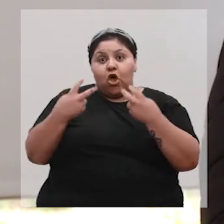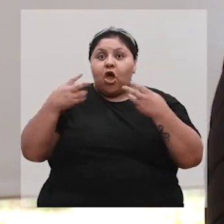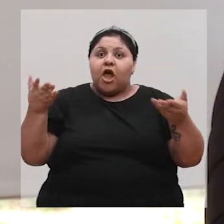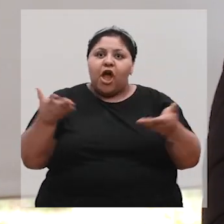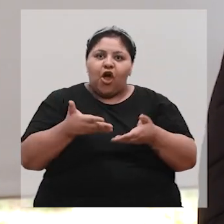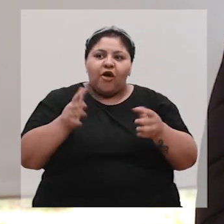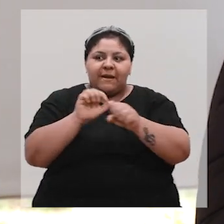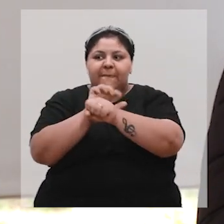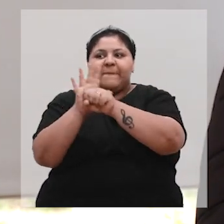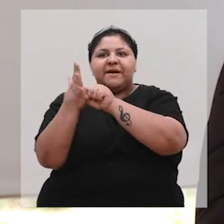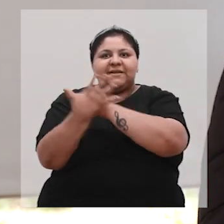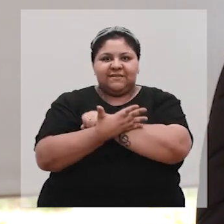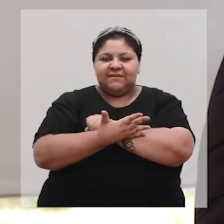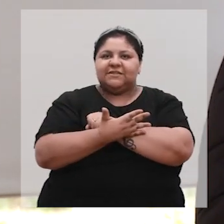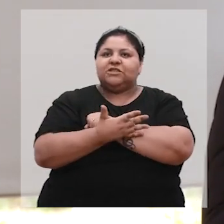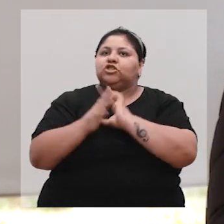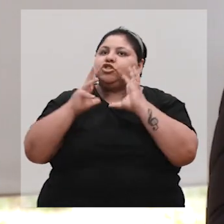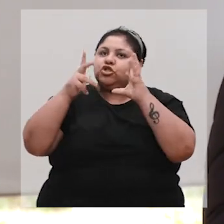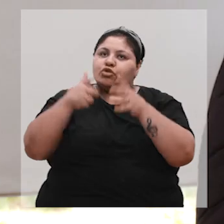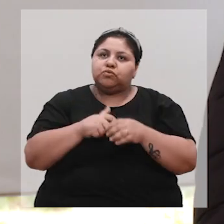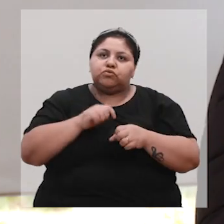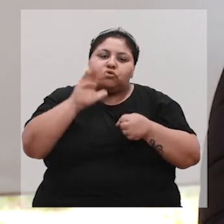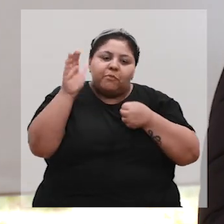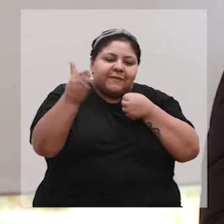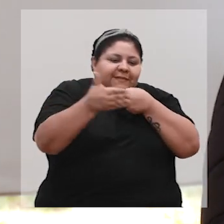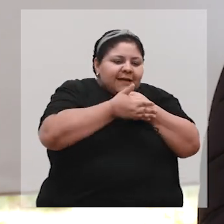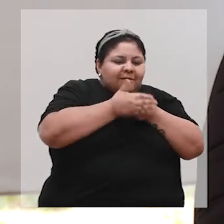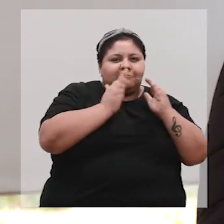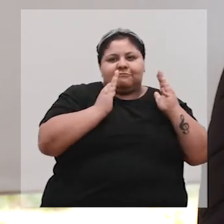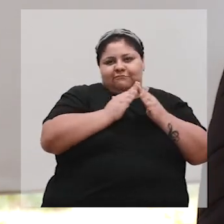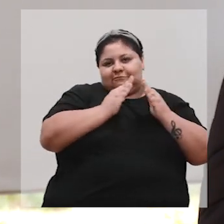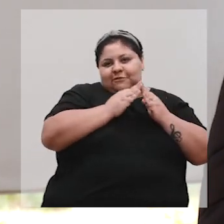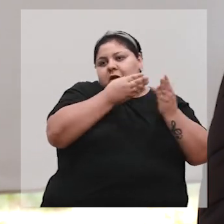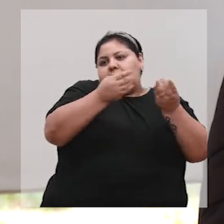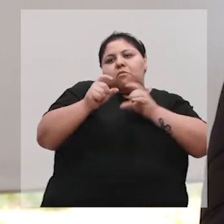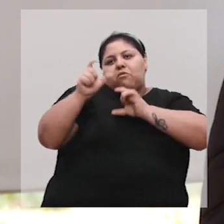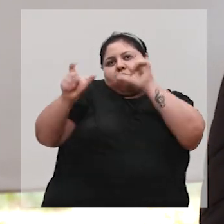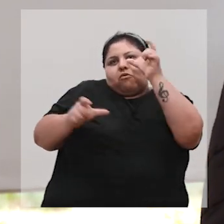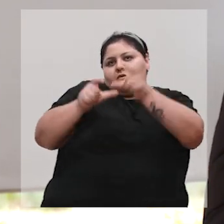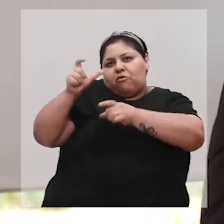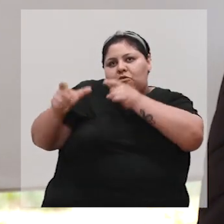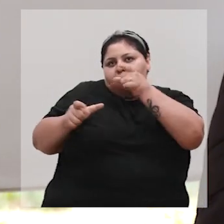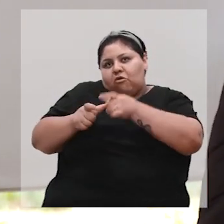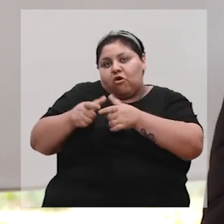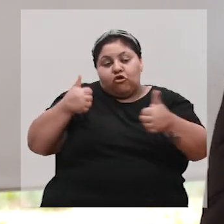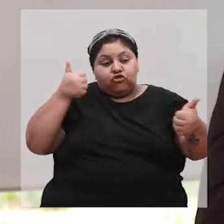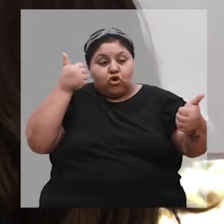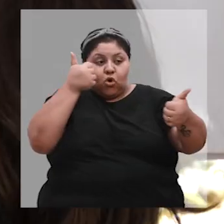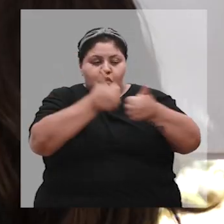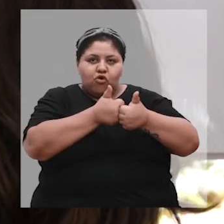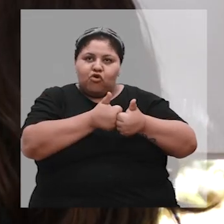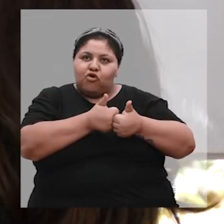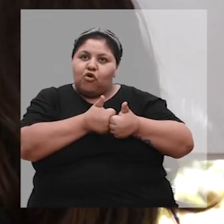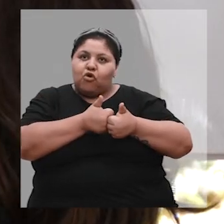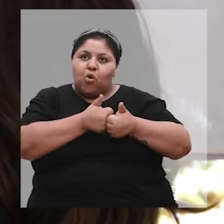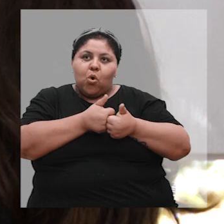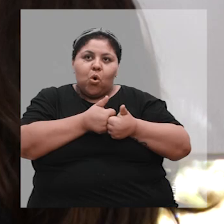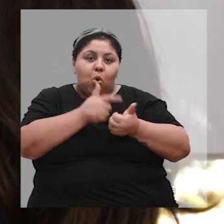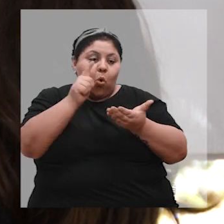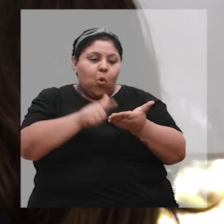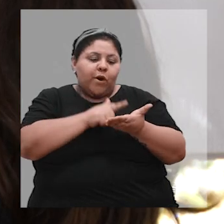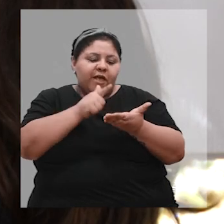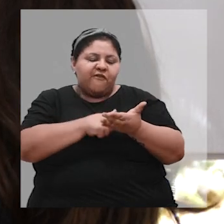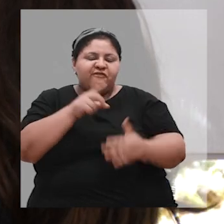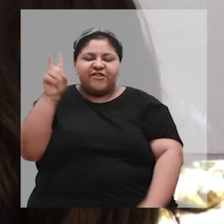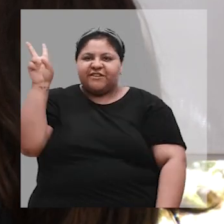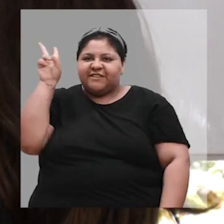muito agora na pandemia, que estava todo mundo isolado em casa e para muitas pessoas o seu companheiro foi o livro,